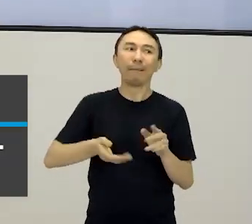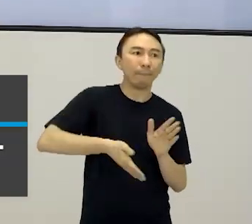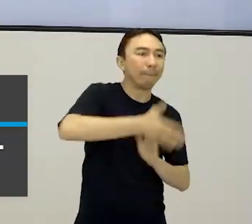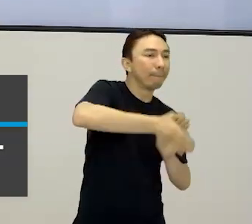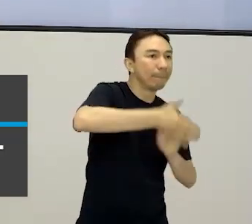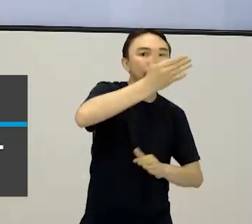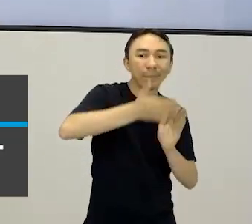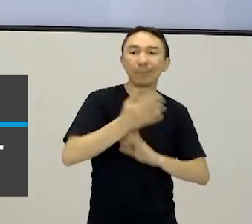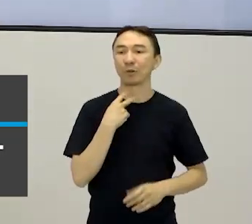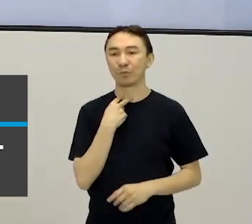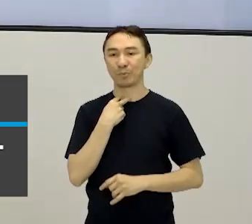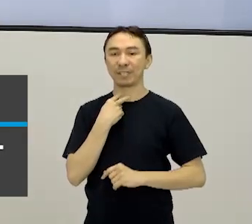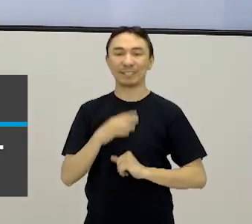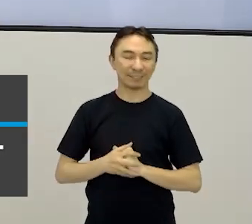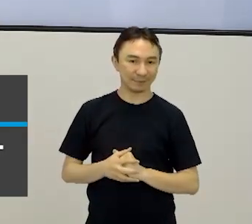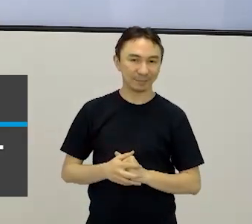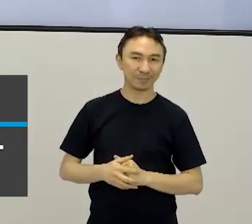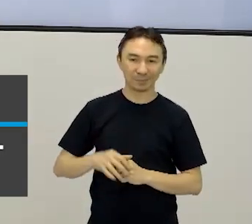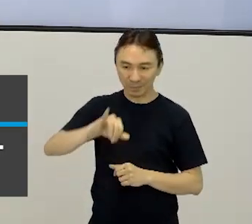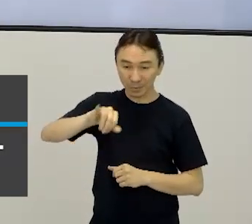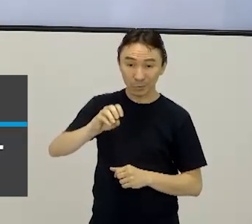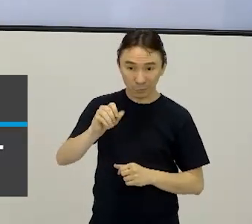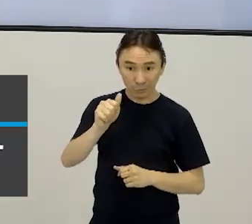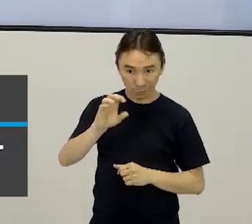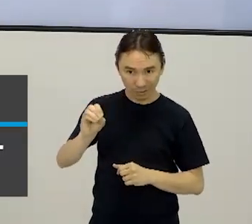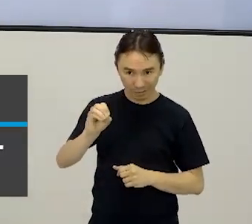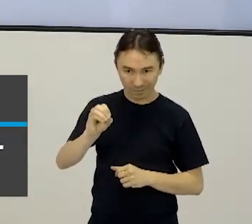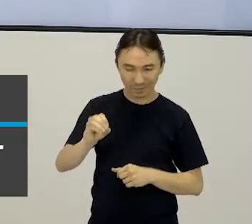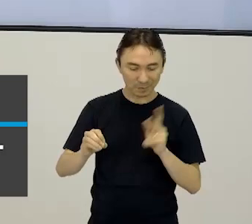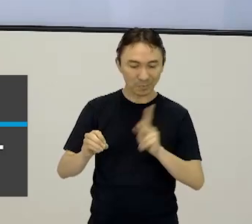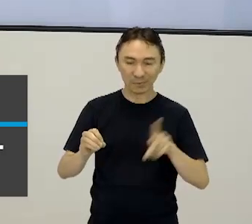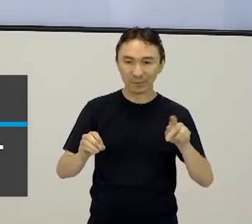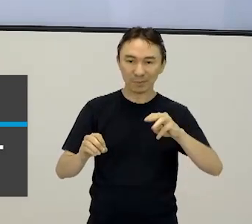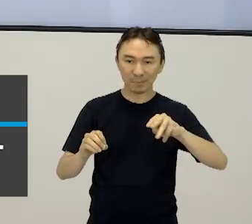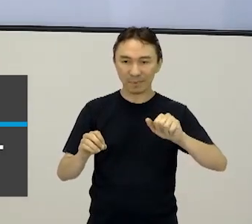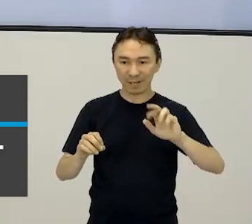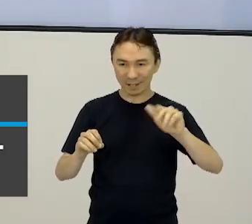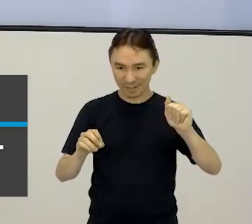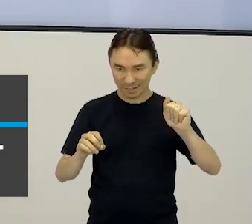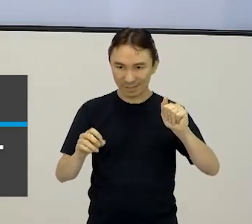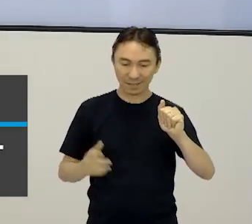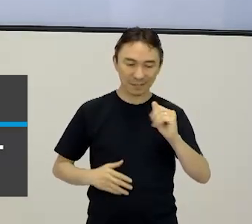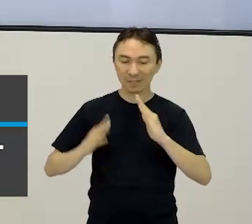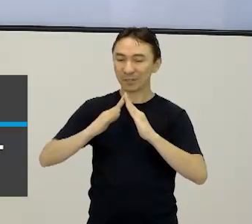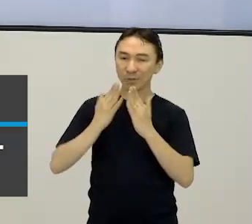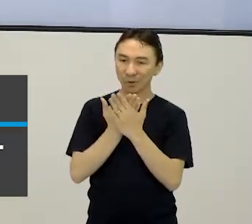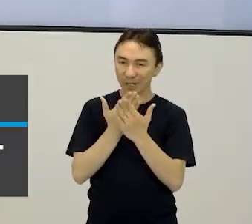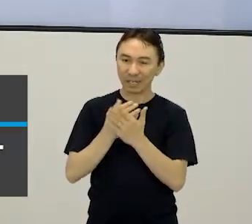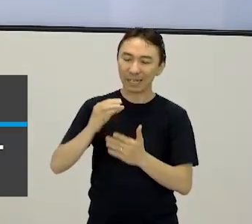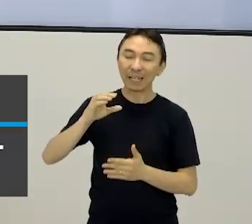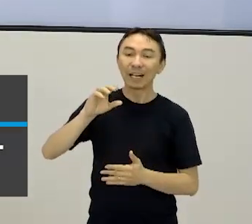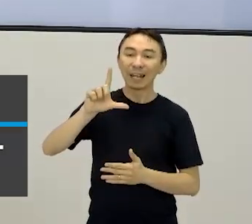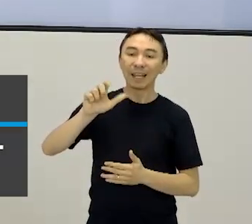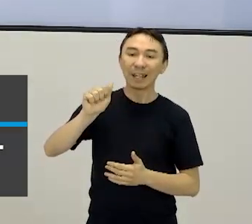o João Pedro, aluno da professora Maria. Eles são lá da Escola Cida Lacerda de Pilar do Sul e eles